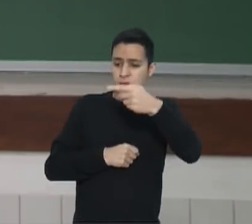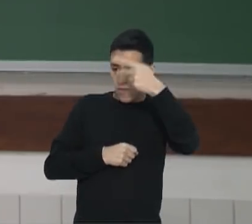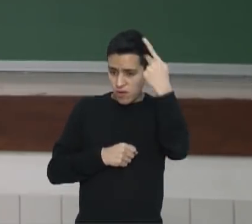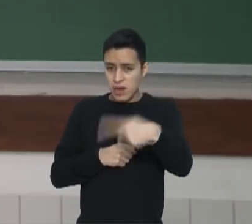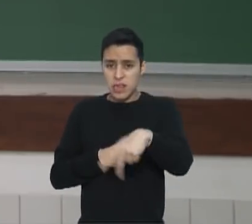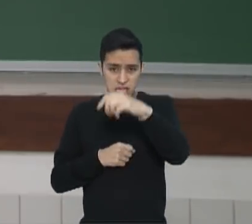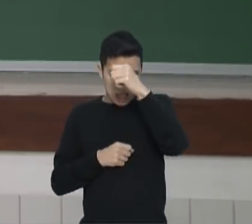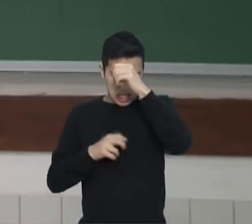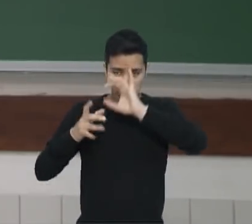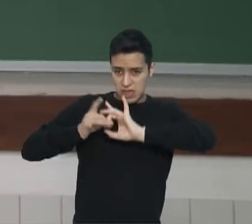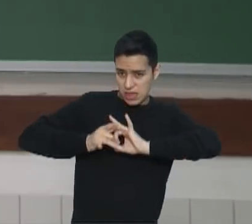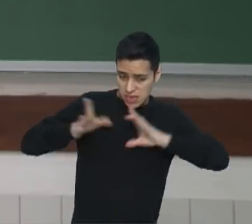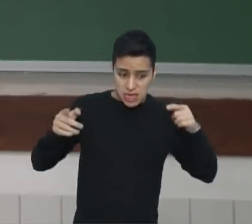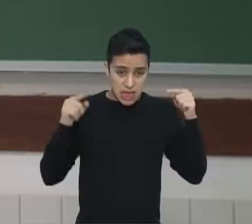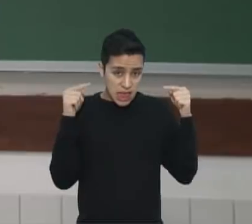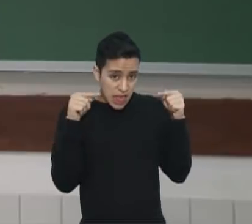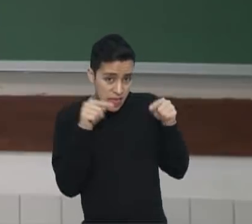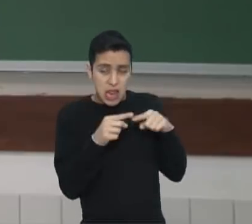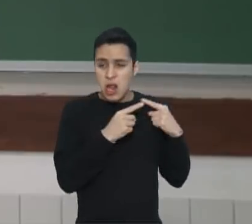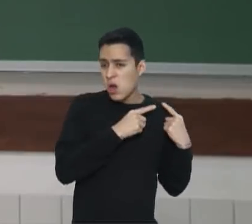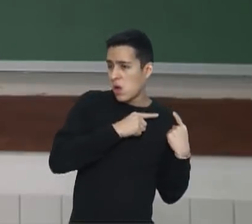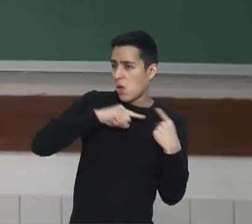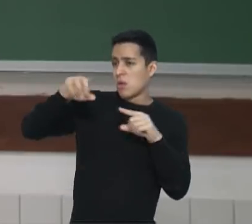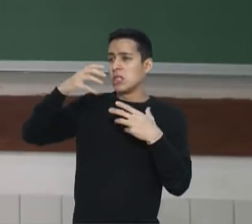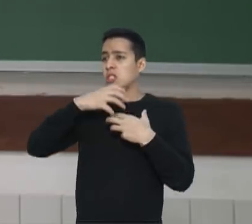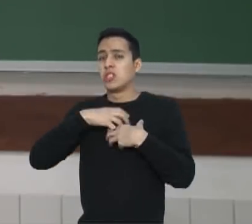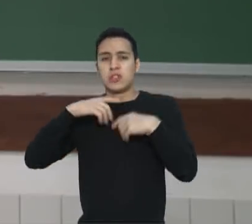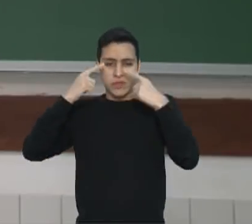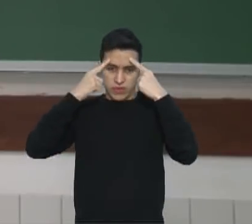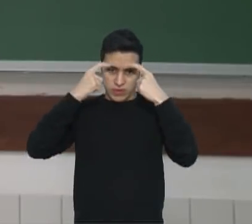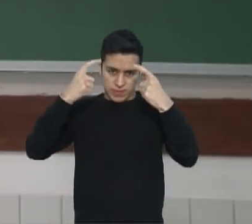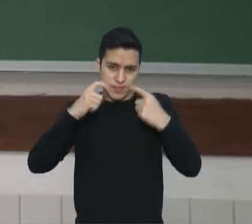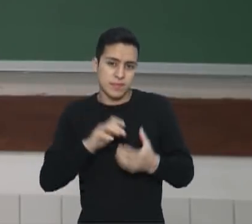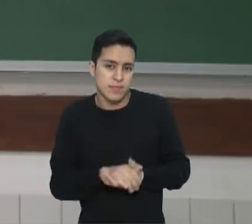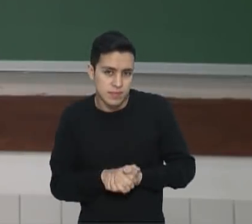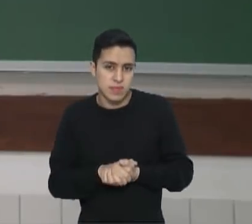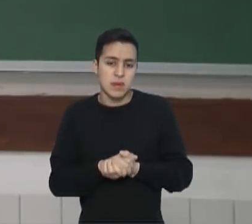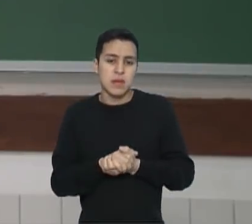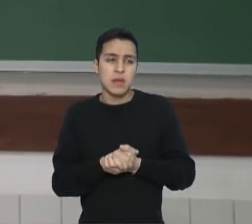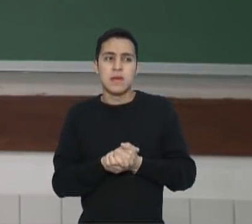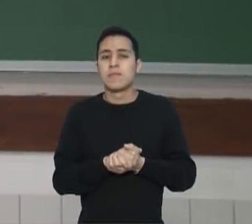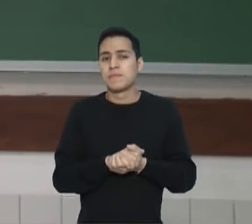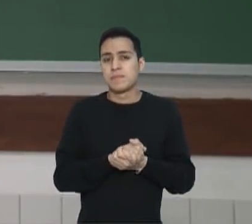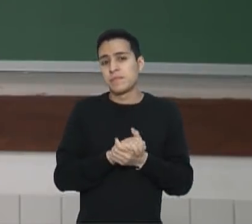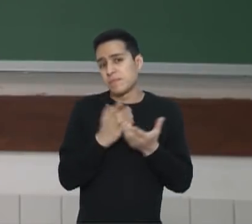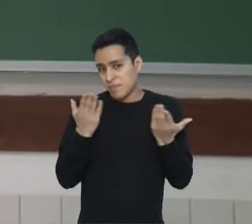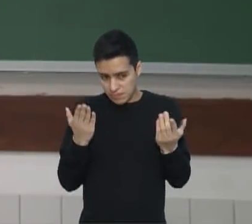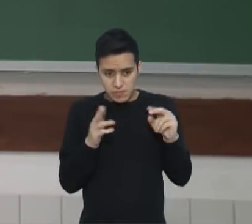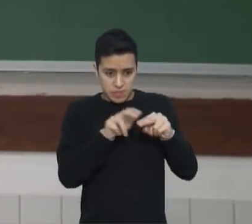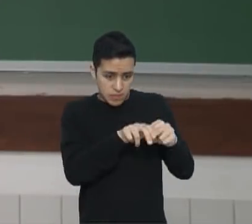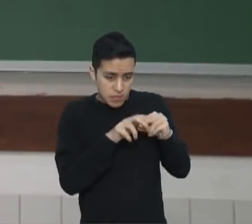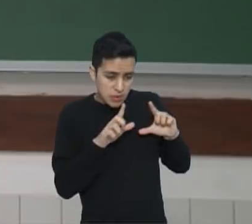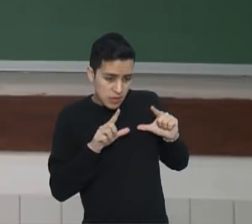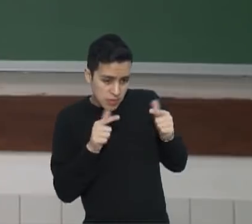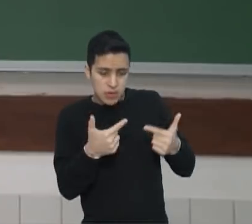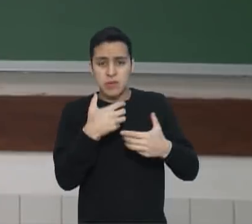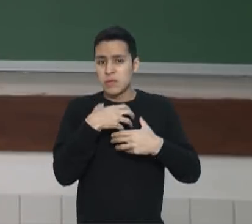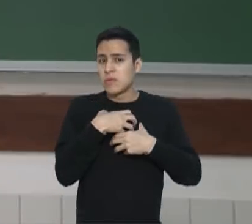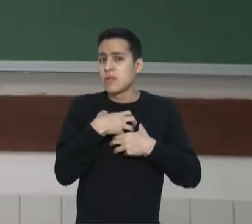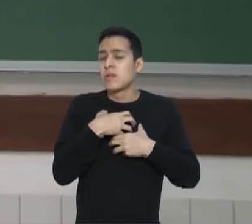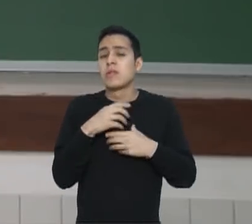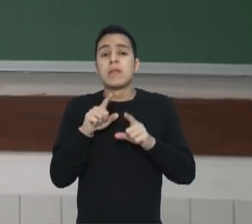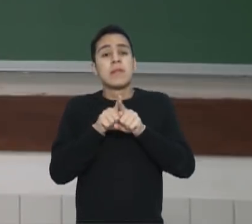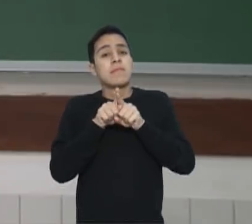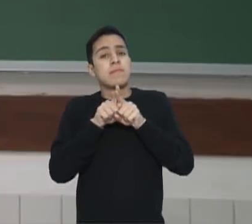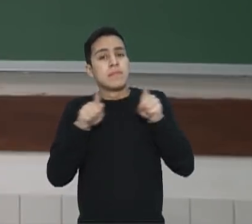da Índia, ele foi contra qualquer forma de violência. Contra isso, ele lutou de maneira intransigente.